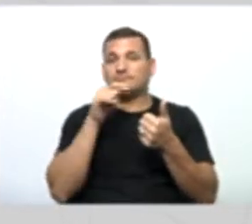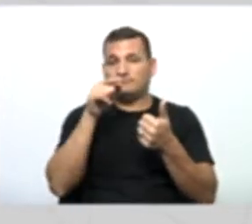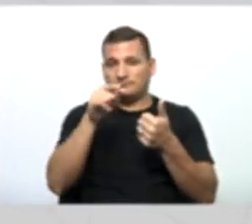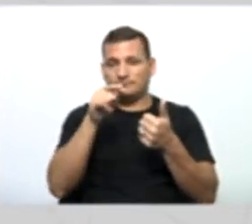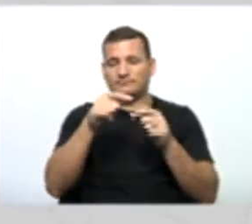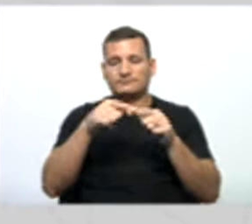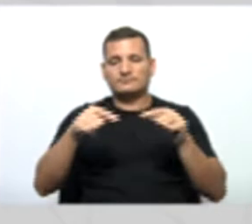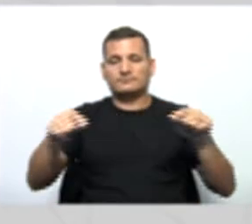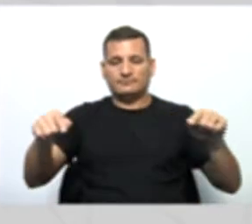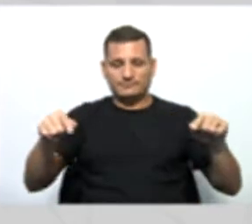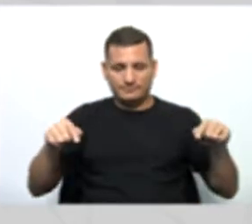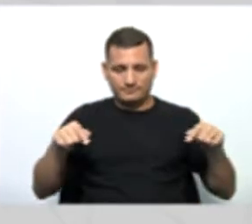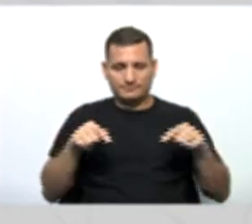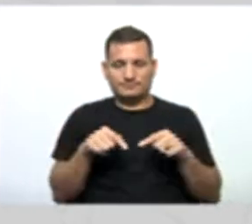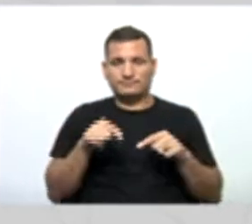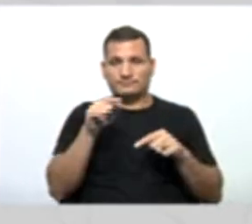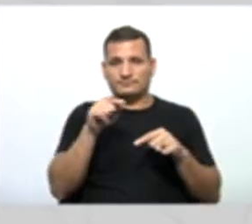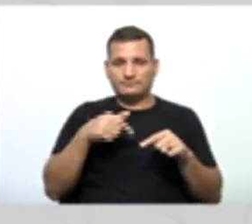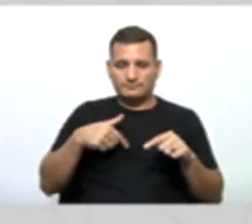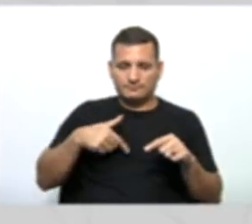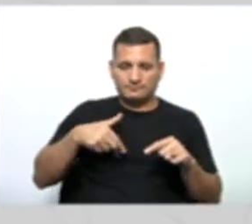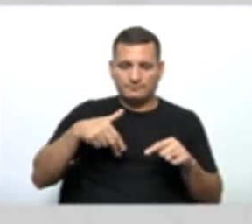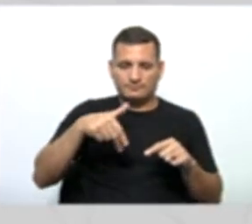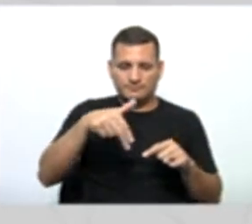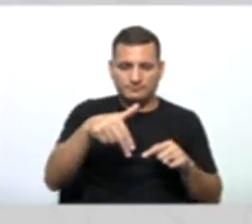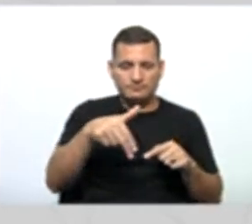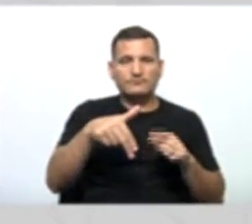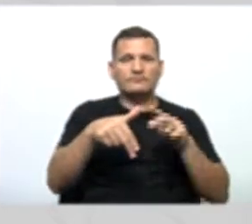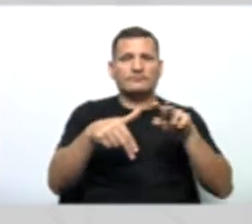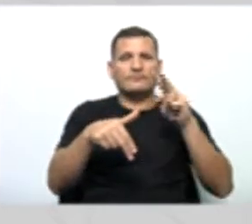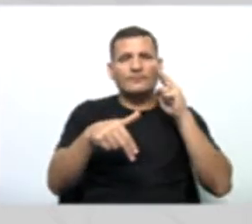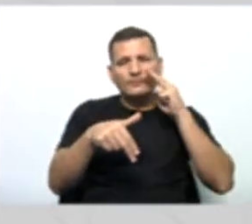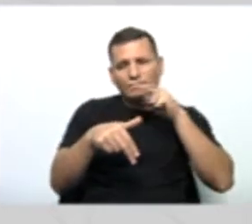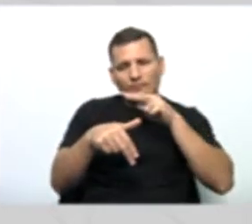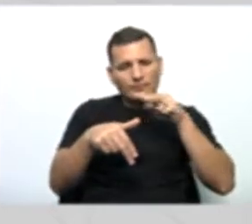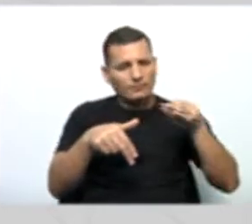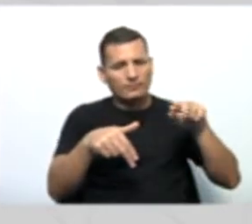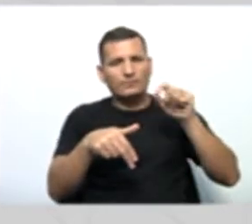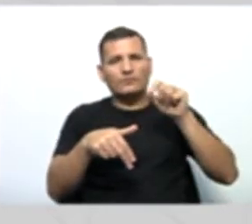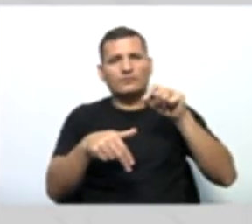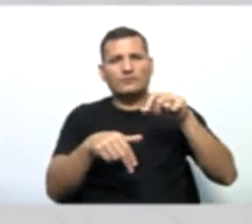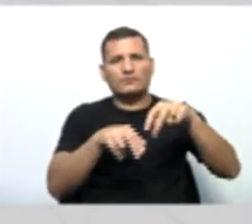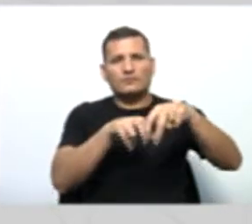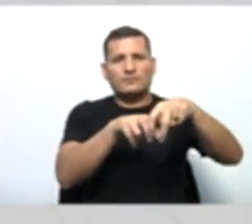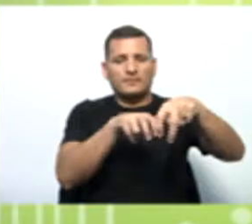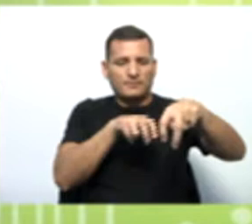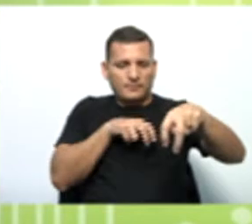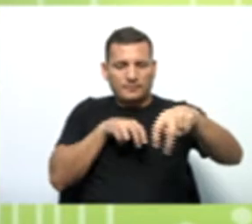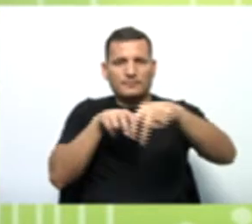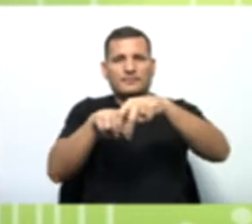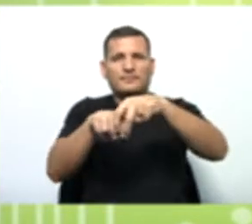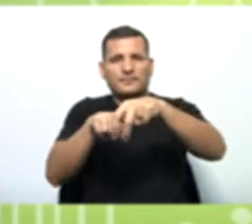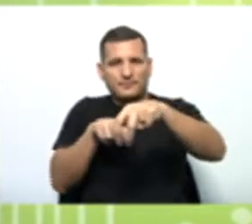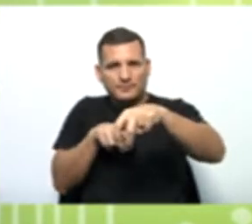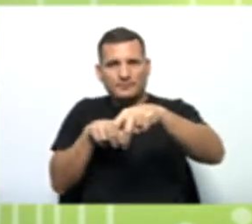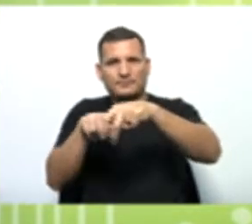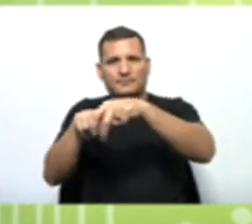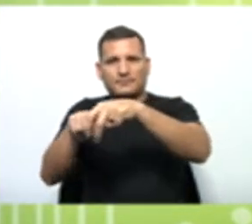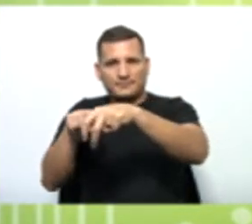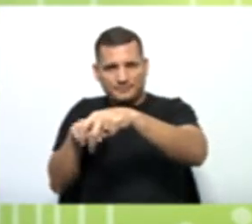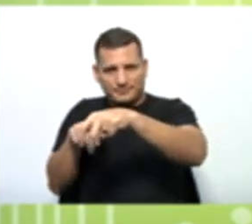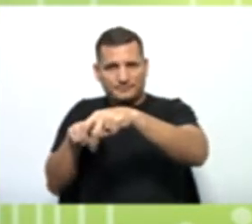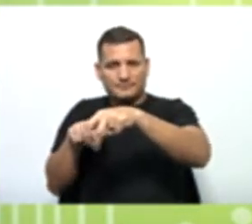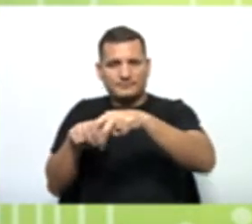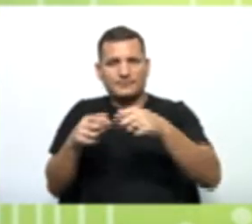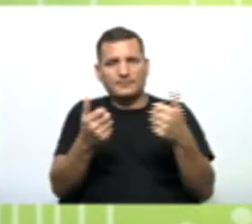sala, vocês vão observar que as cadeiras elas estão próximas uma da outra e provavelmente elas